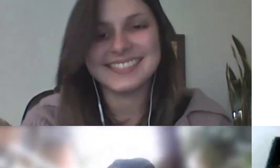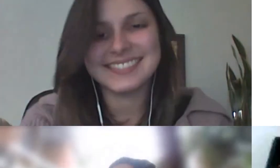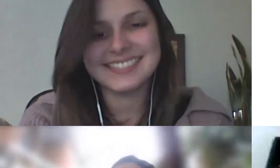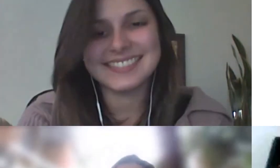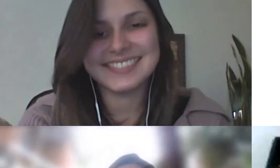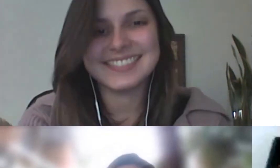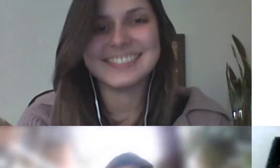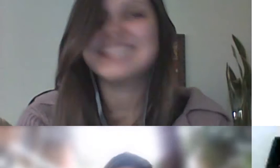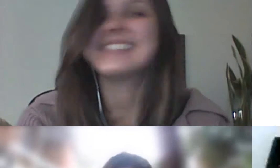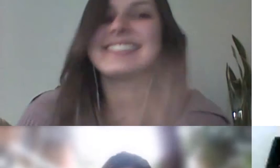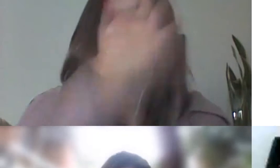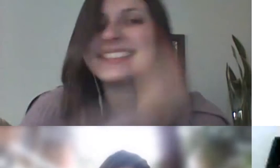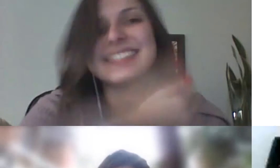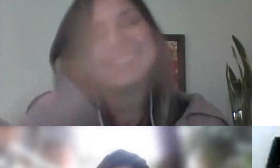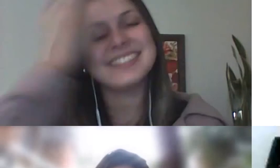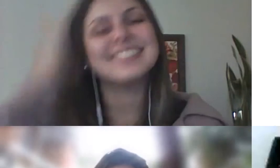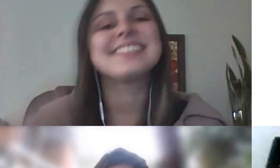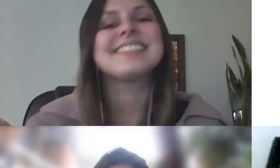Abram as câmeras.